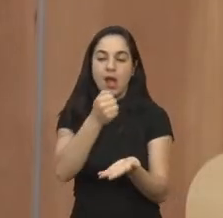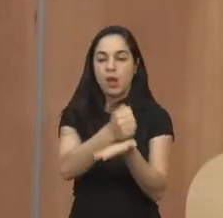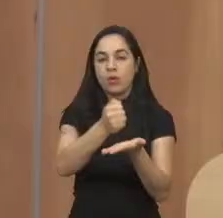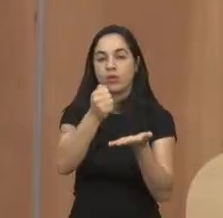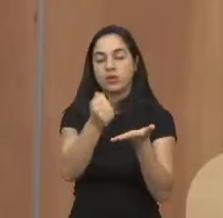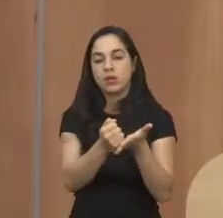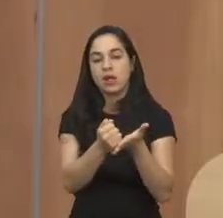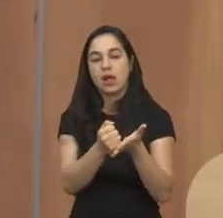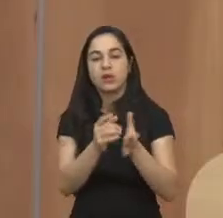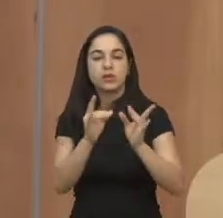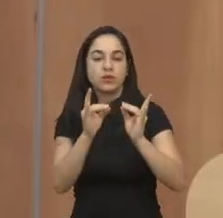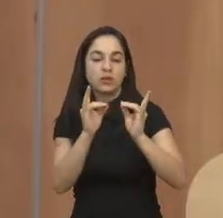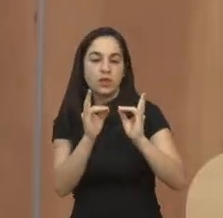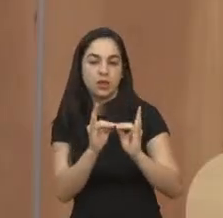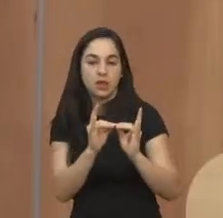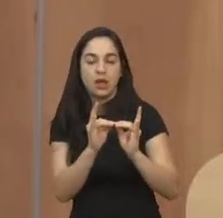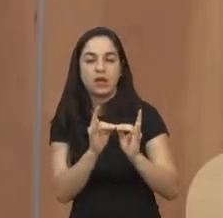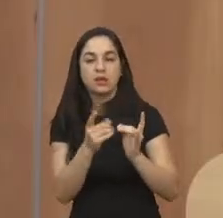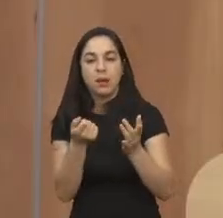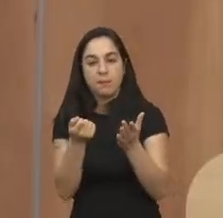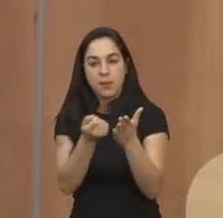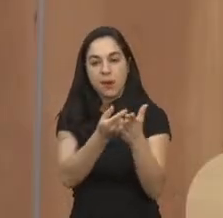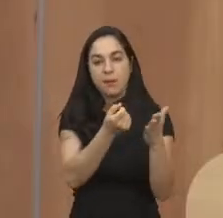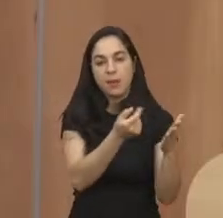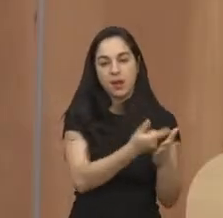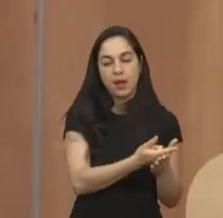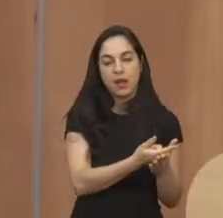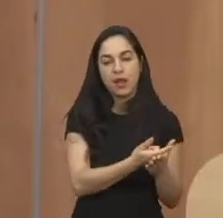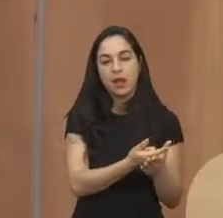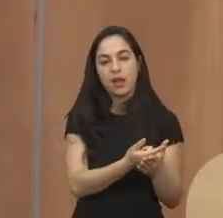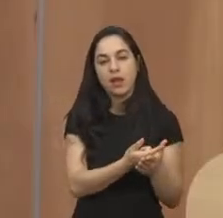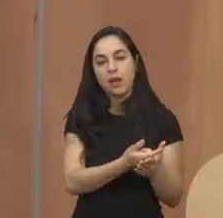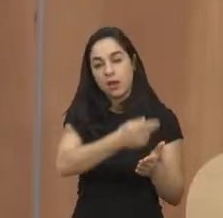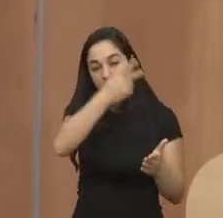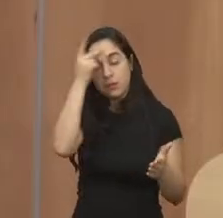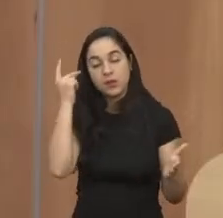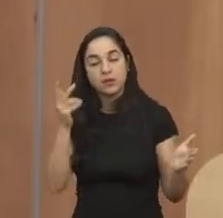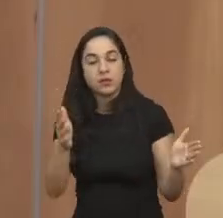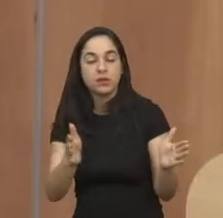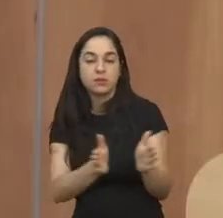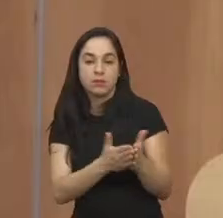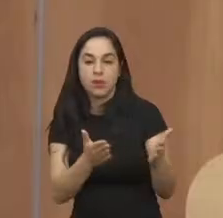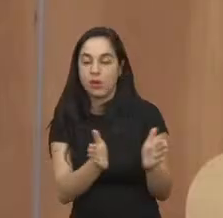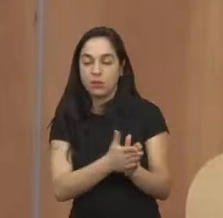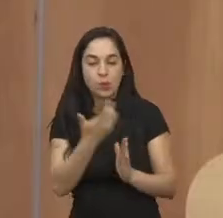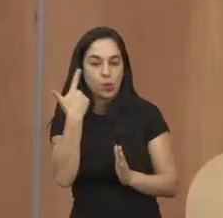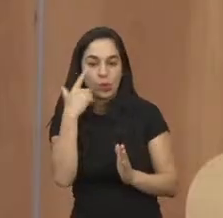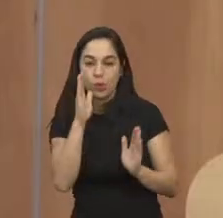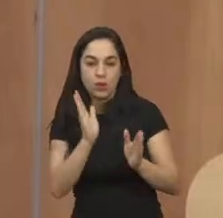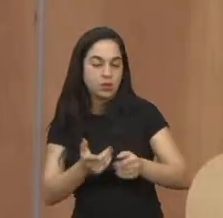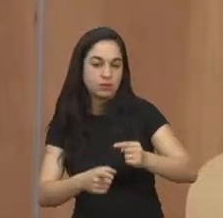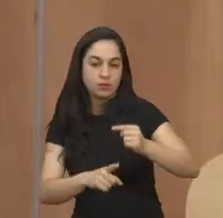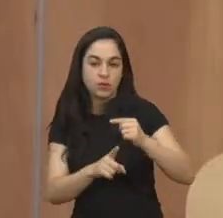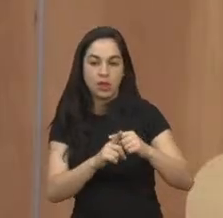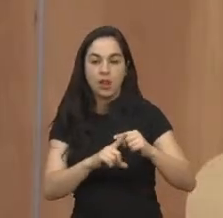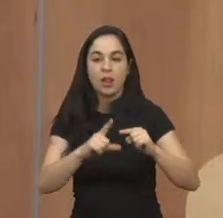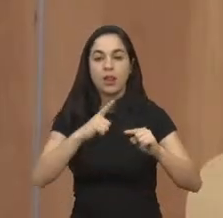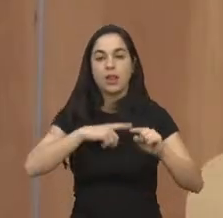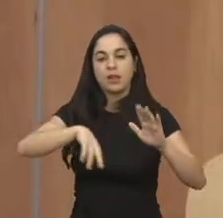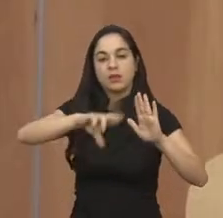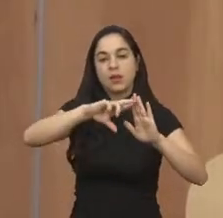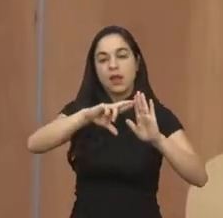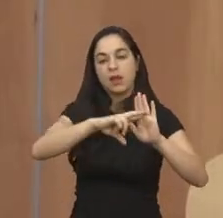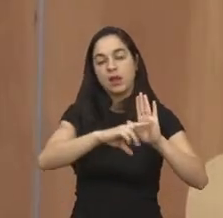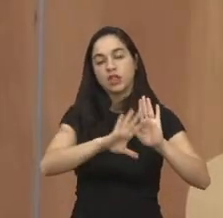despesas exclusivamente às pessoas em situação de vulnerabilidade social, conforme os critérios já observados